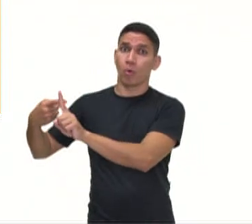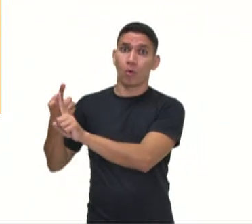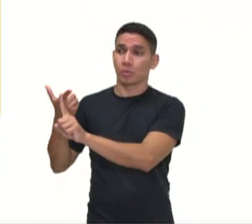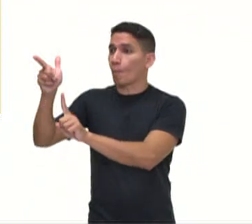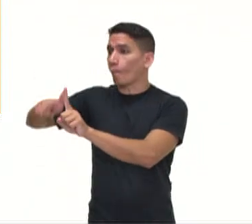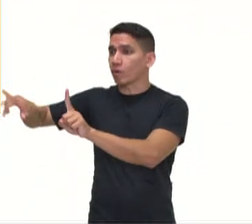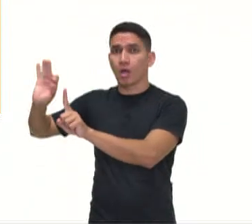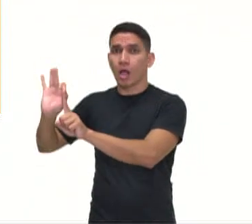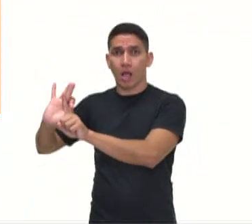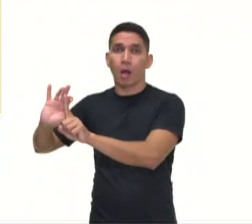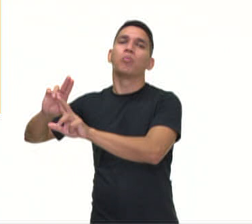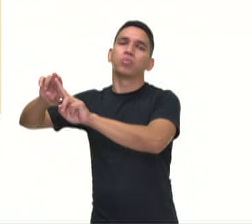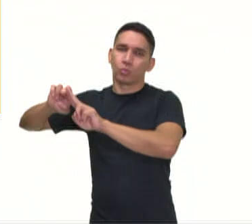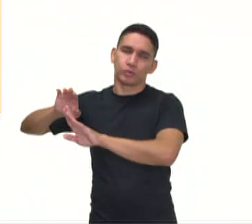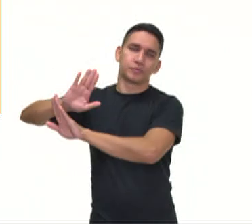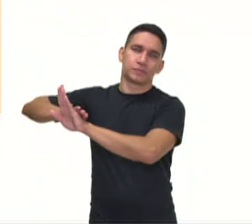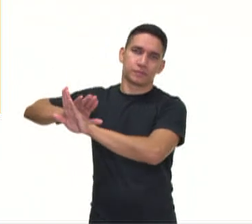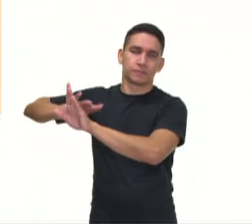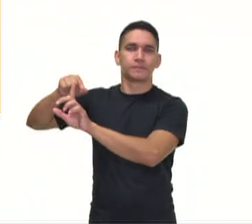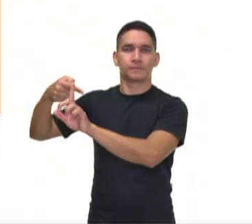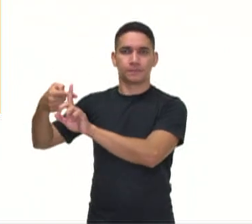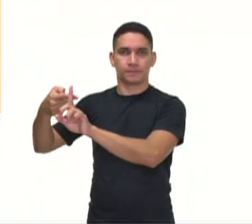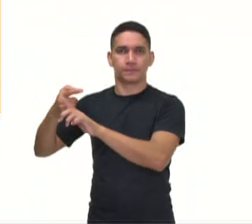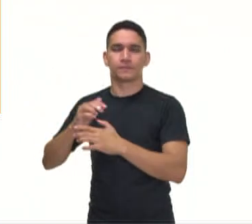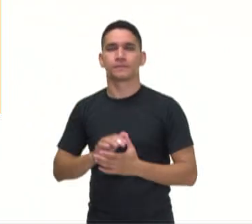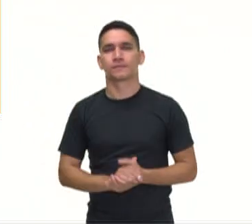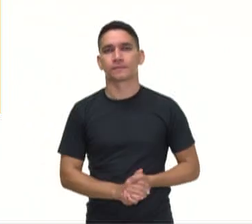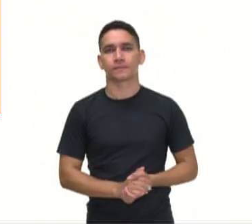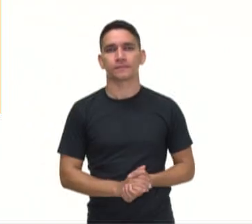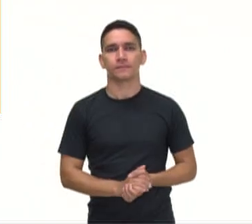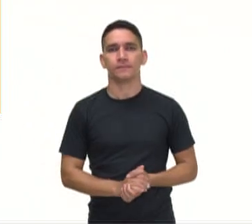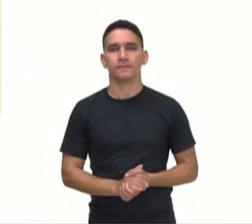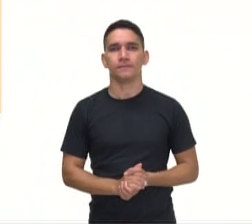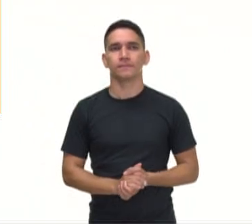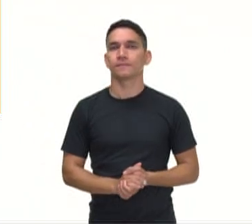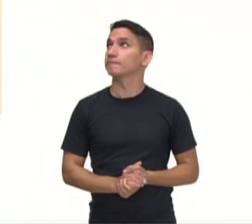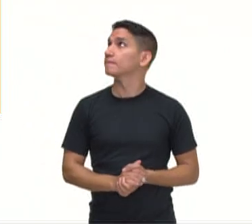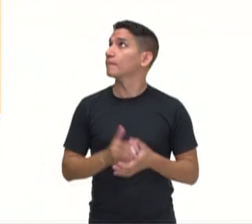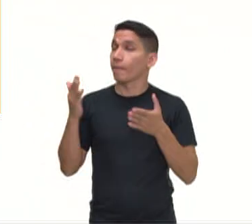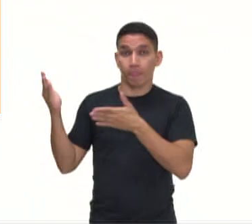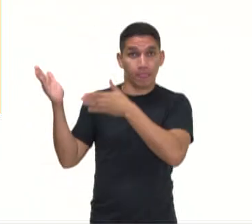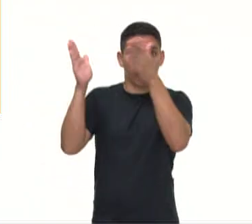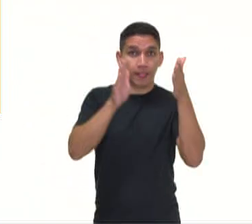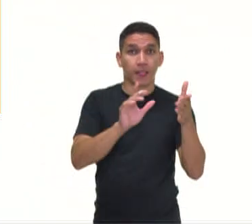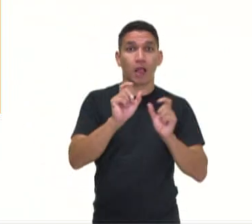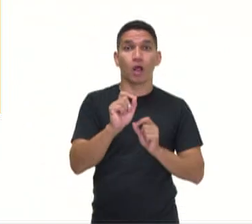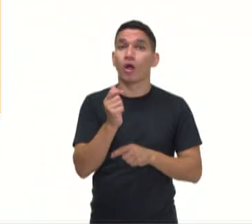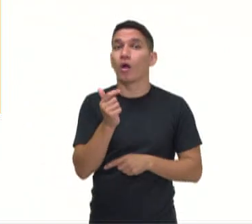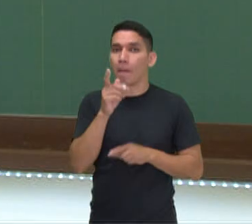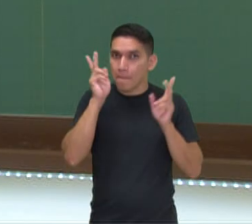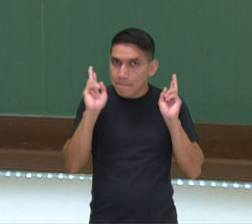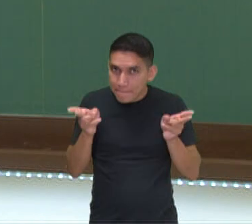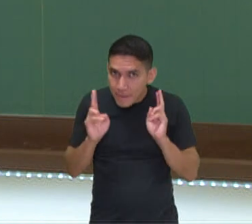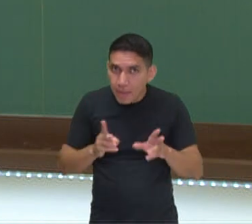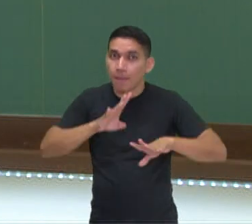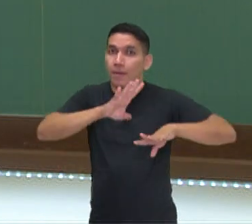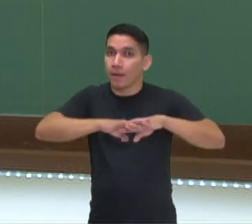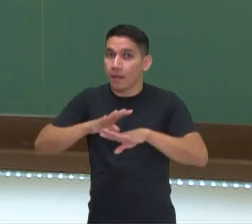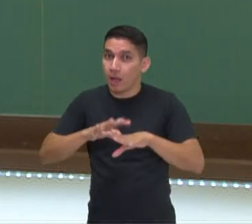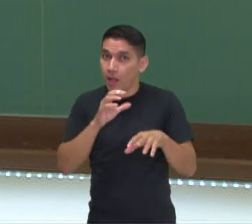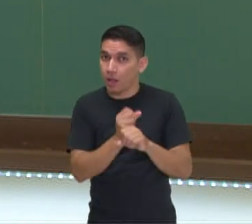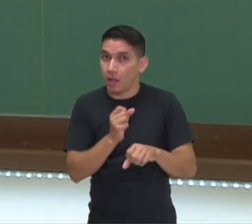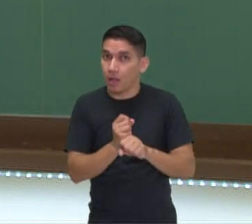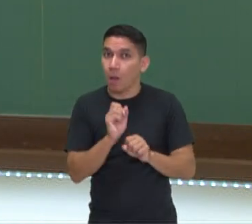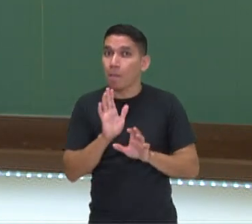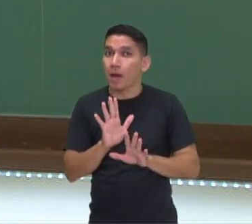nenhum sinalzinho na frente dele. Então, ele é positivo, ok? Agora, nós vamos fazer os mesmos cálculos, só que